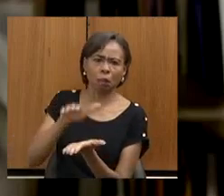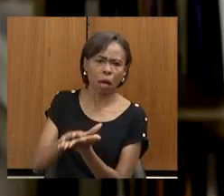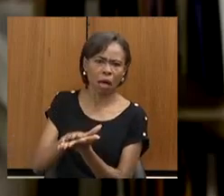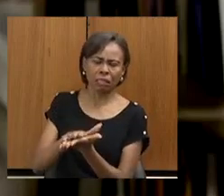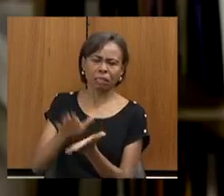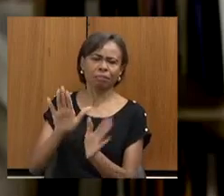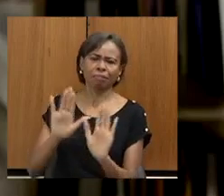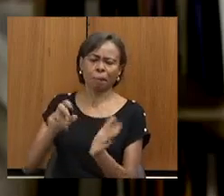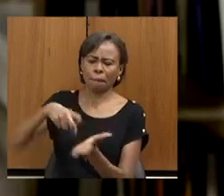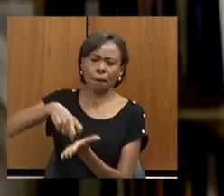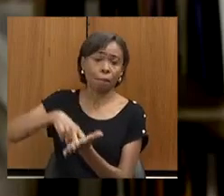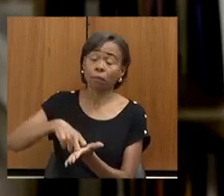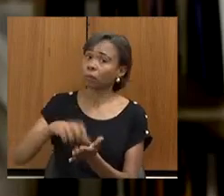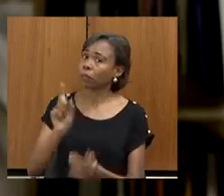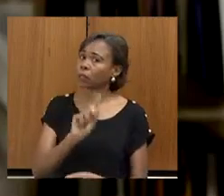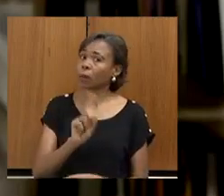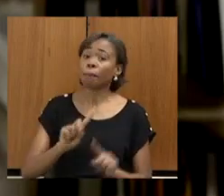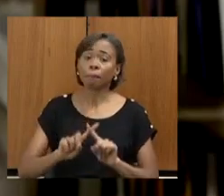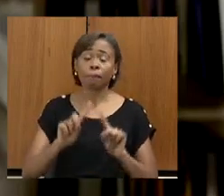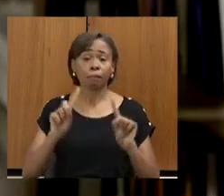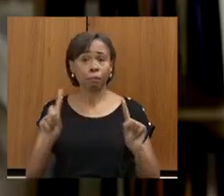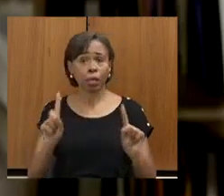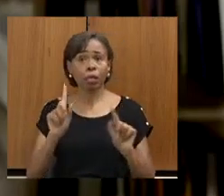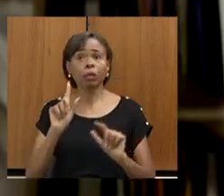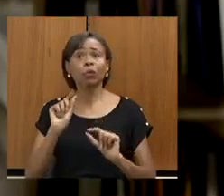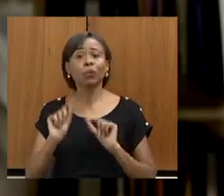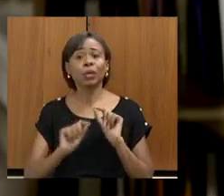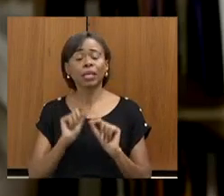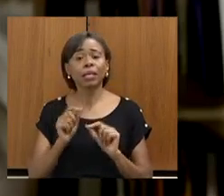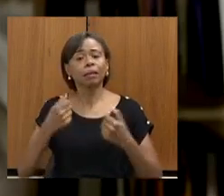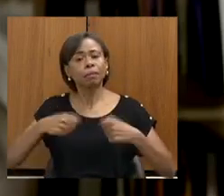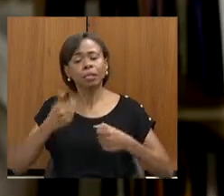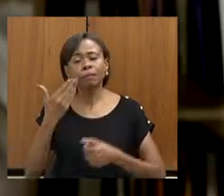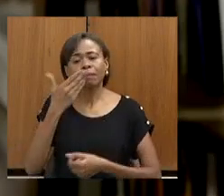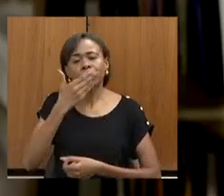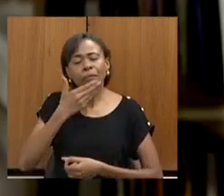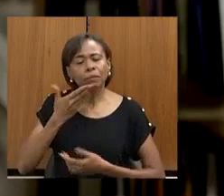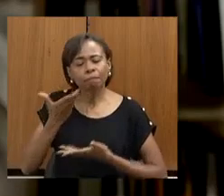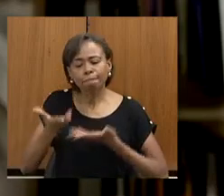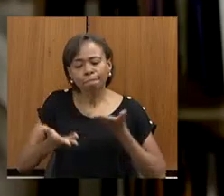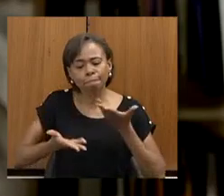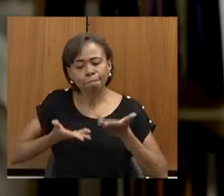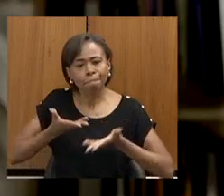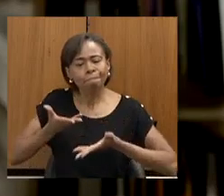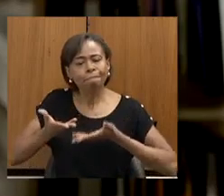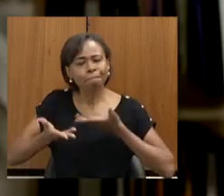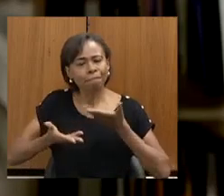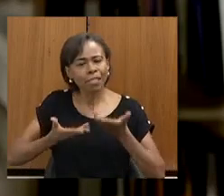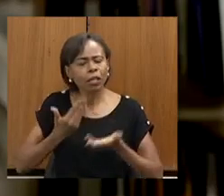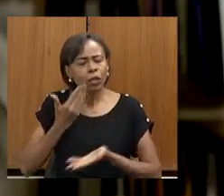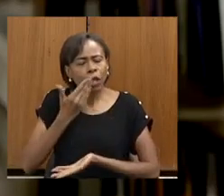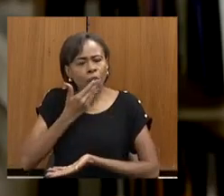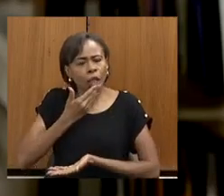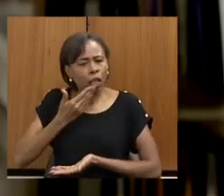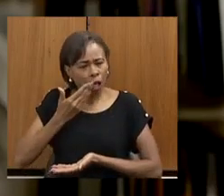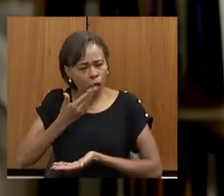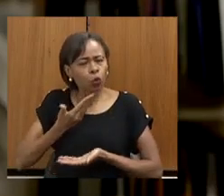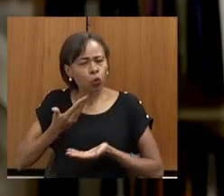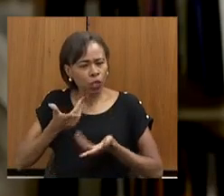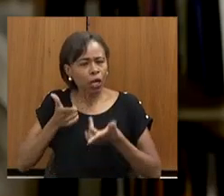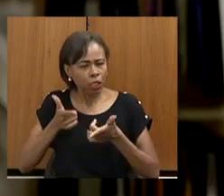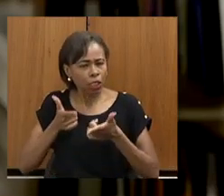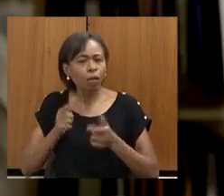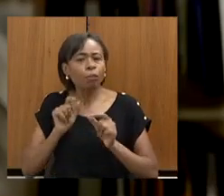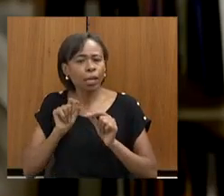mas com uma docilidade. A posição de docilidade para